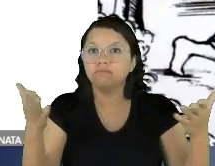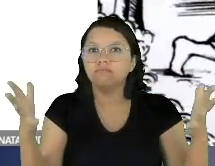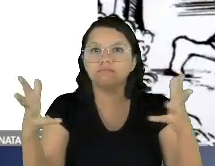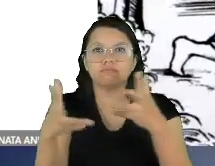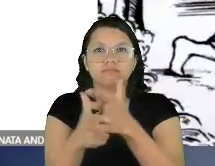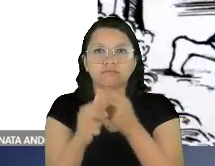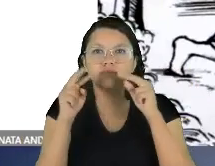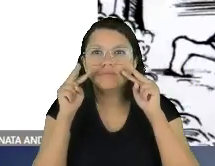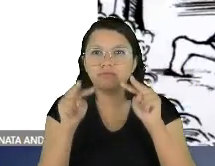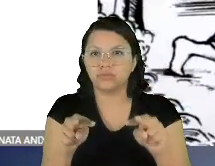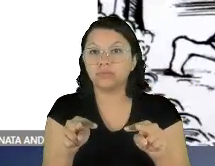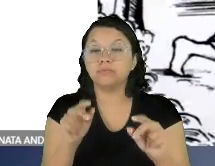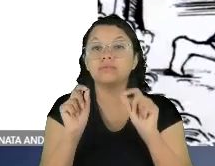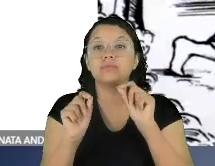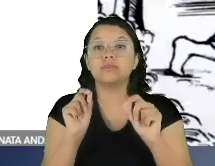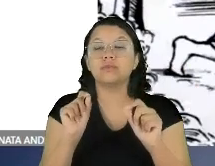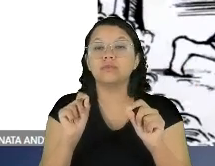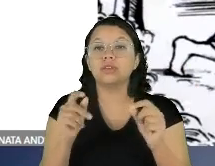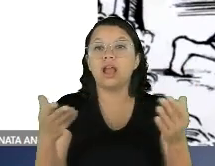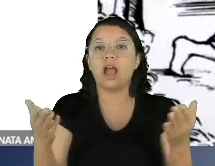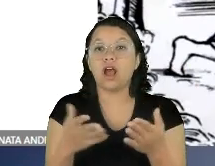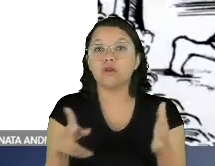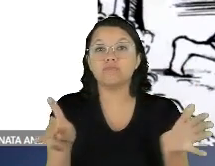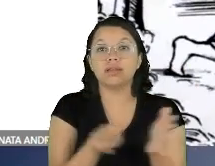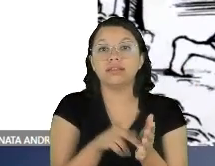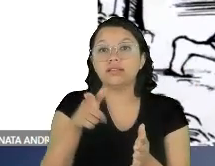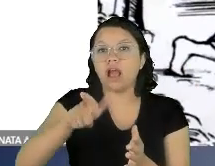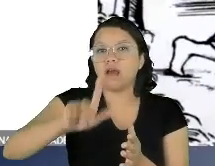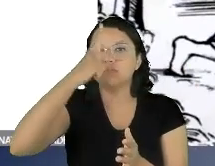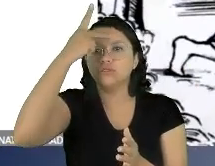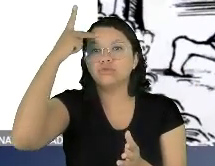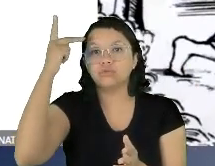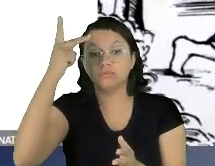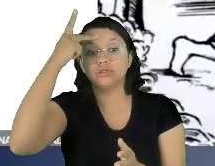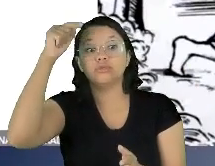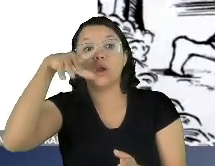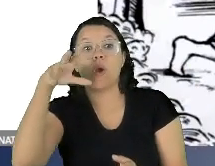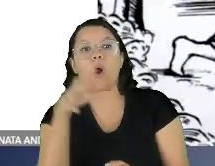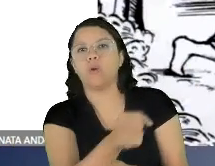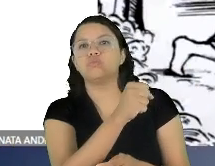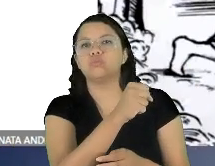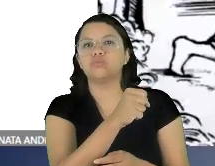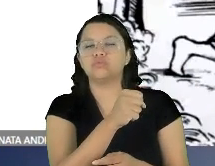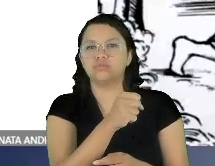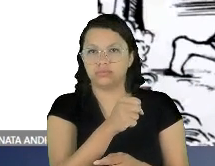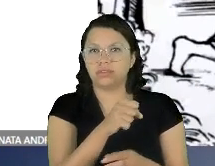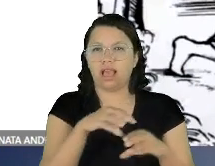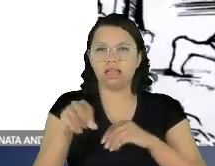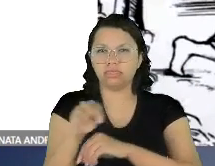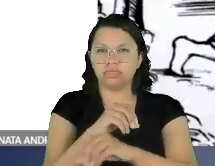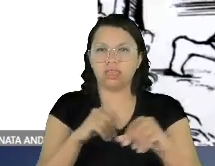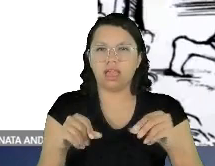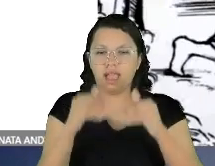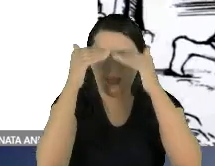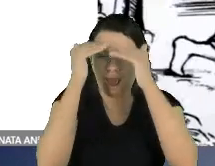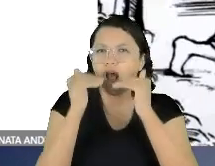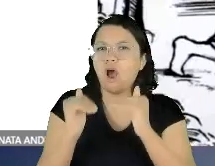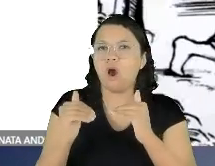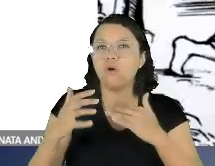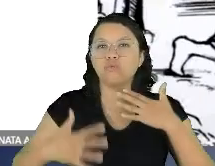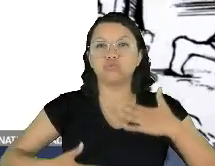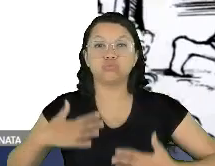claro o que passou a pertencer ao novo dono e conquistador, a terra, os corpos, as honras e as